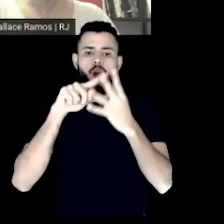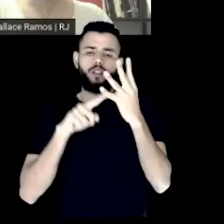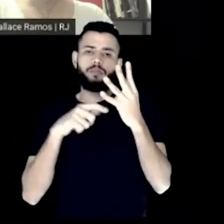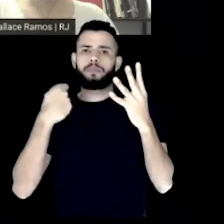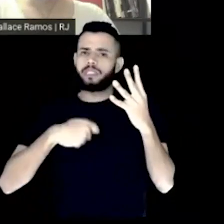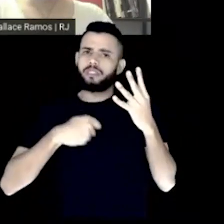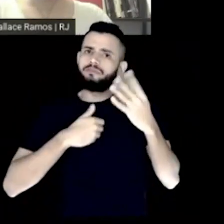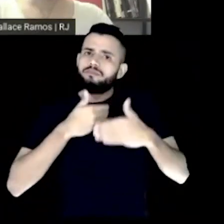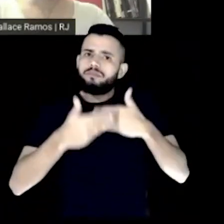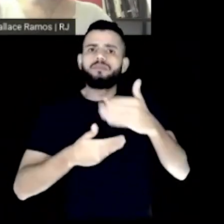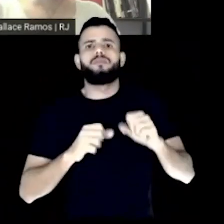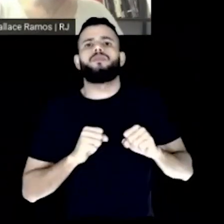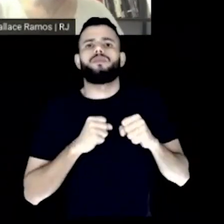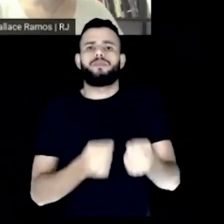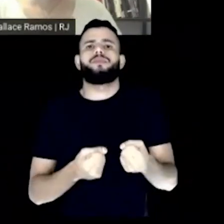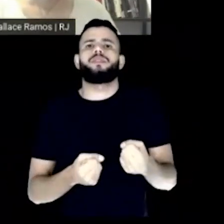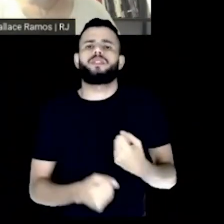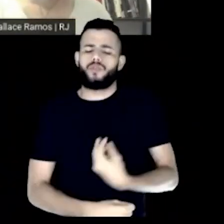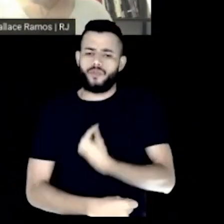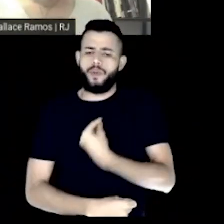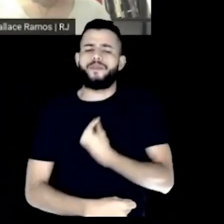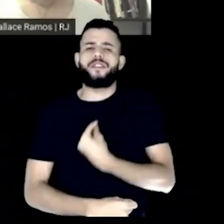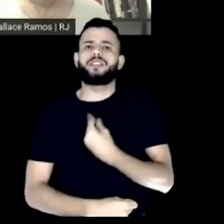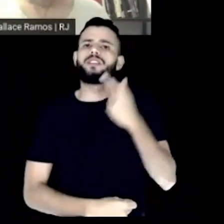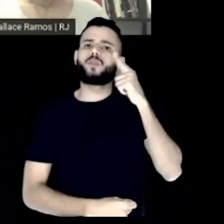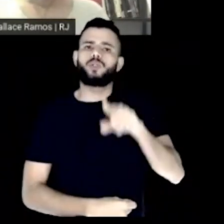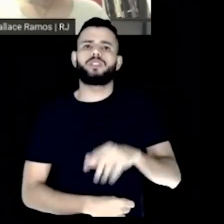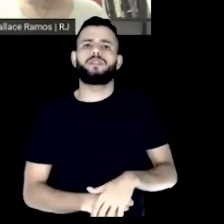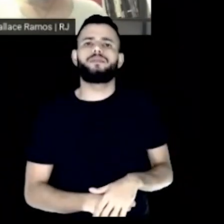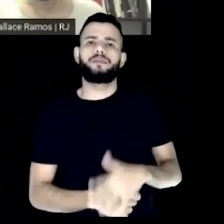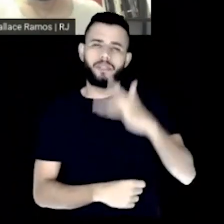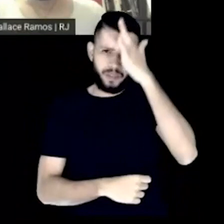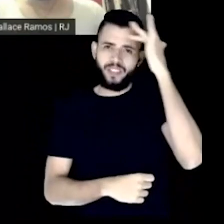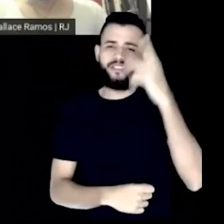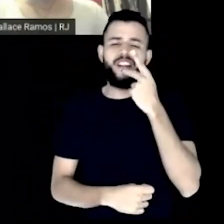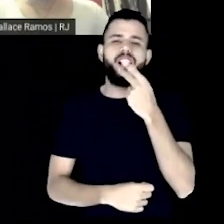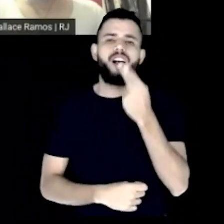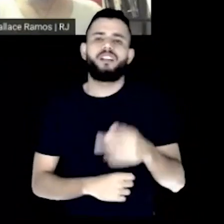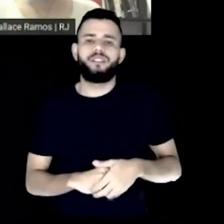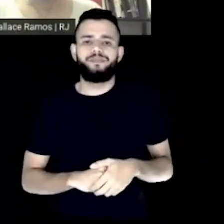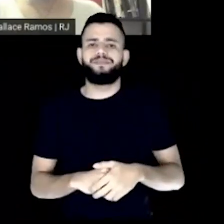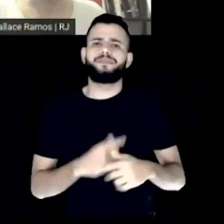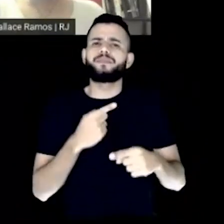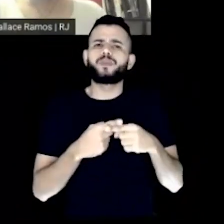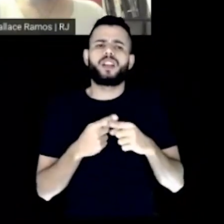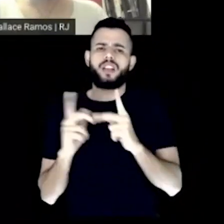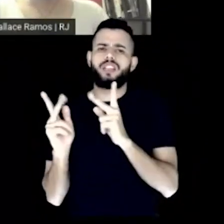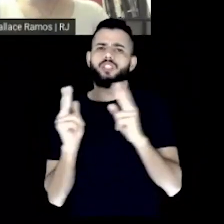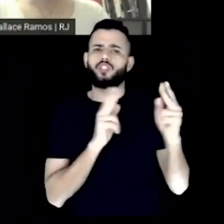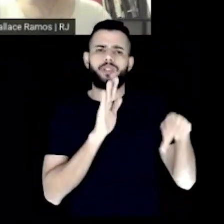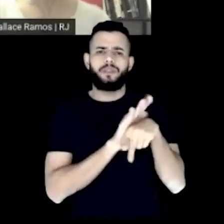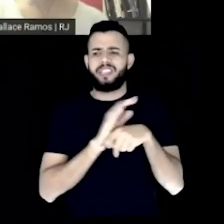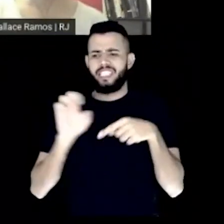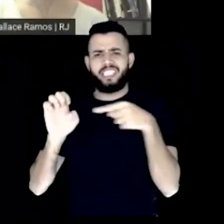quatro personagens precisam fazer sua jornada rumo à sobrevivência. E daí já vem alguém falando,